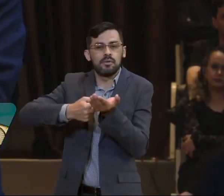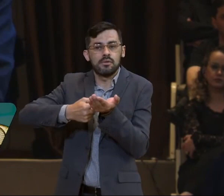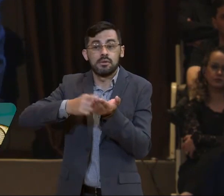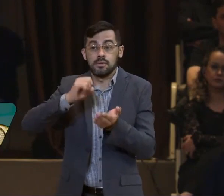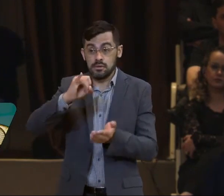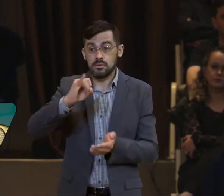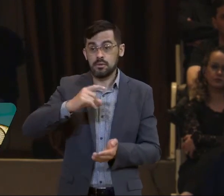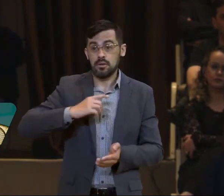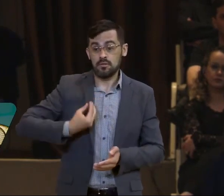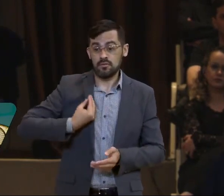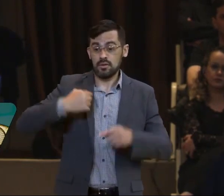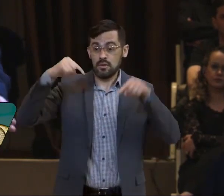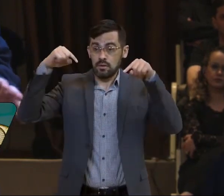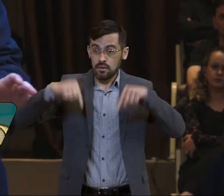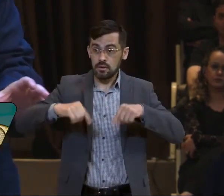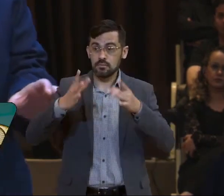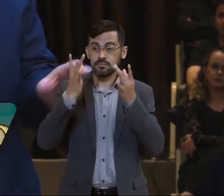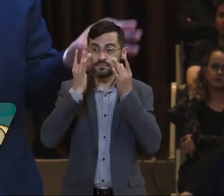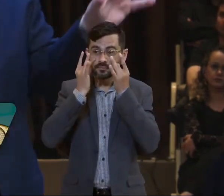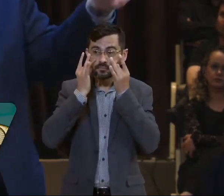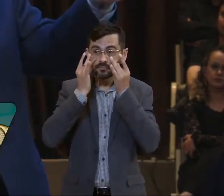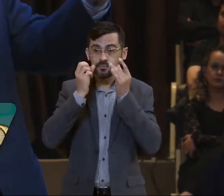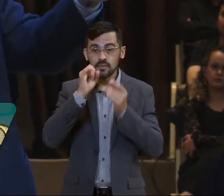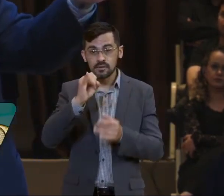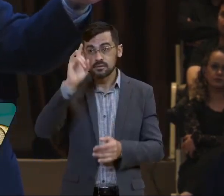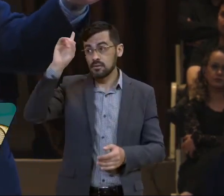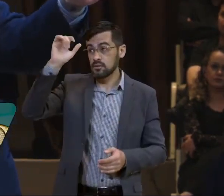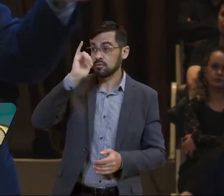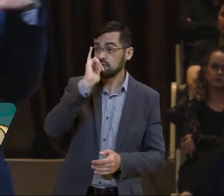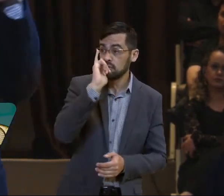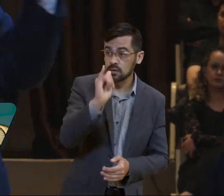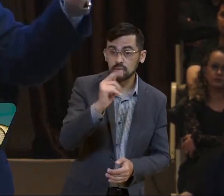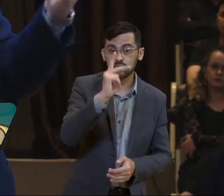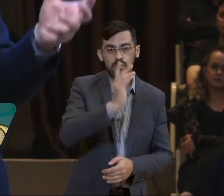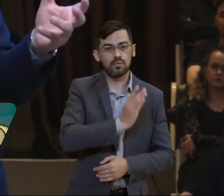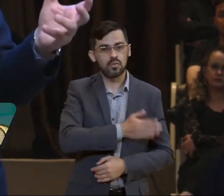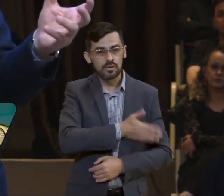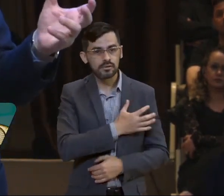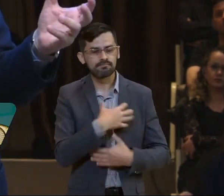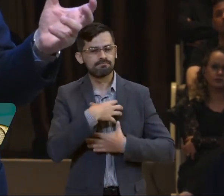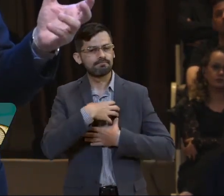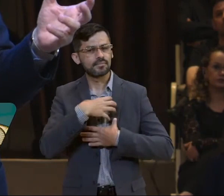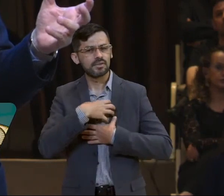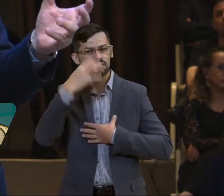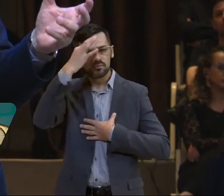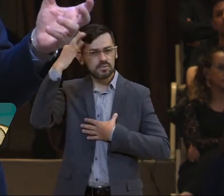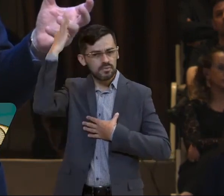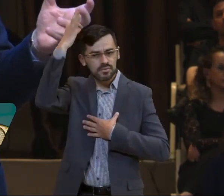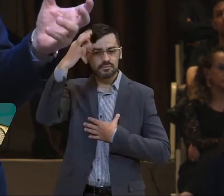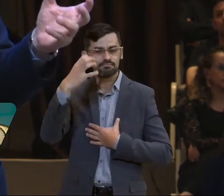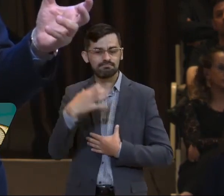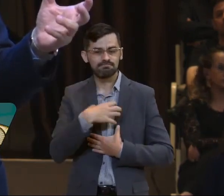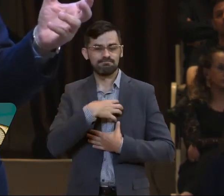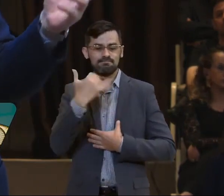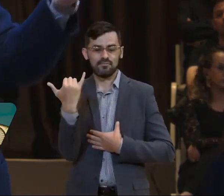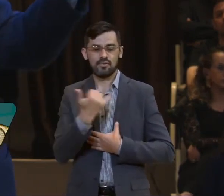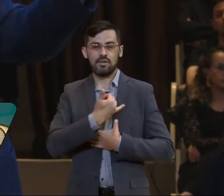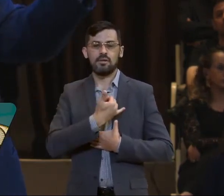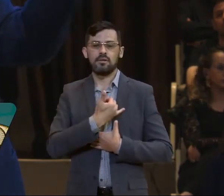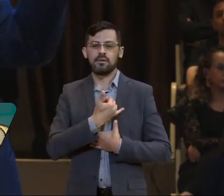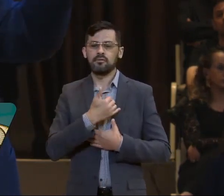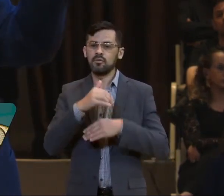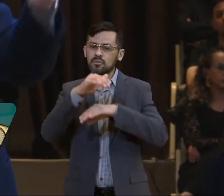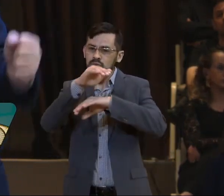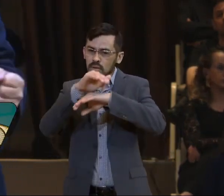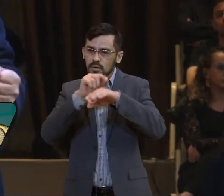aqui, eu vou dizer: olha, se o Senhor está falando com você e você ouviu a voz do Espírito na sua alma, eu vou te